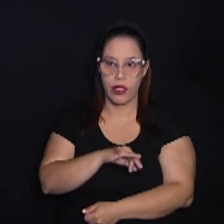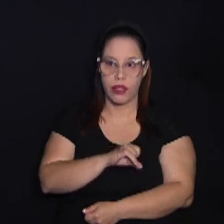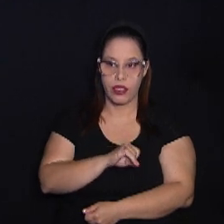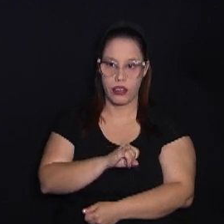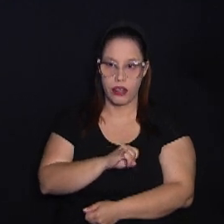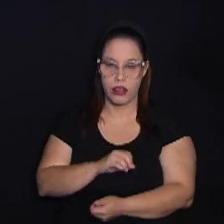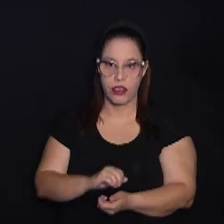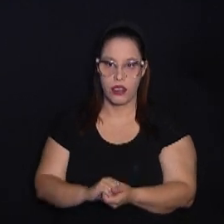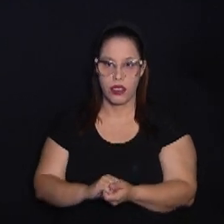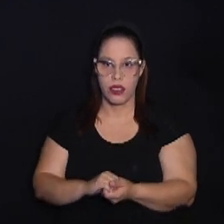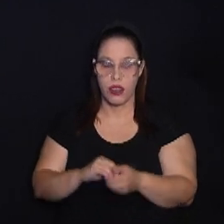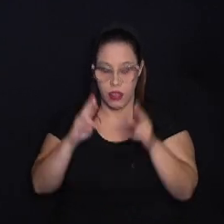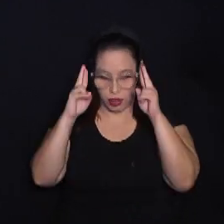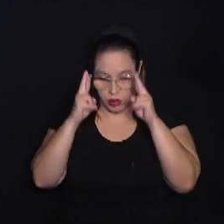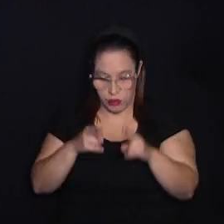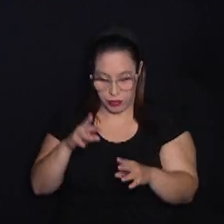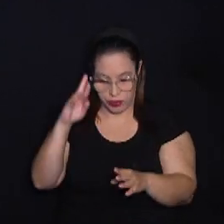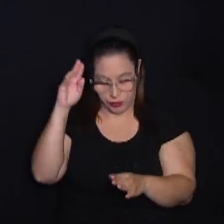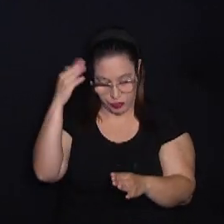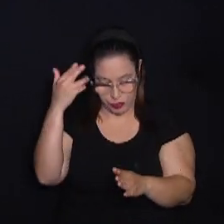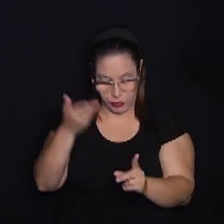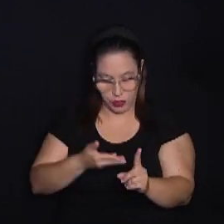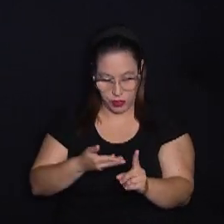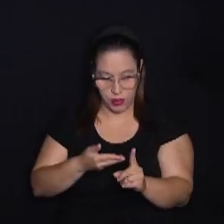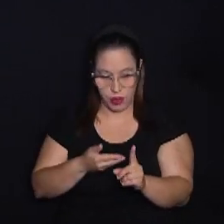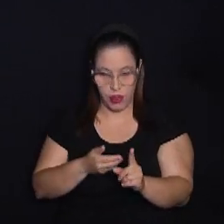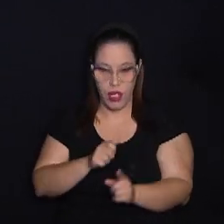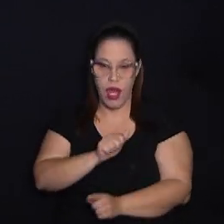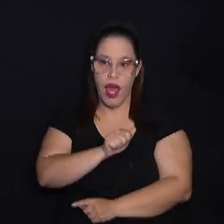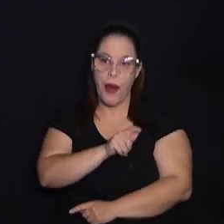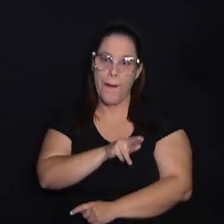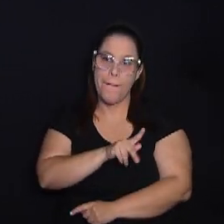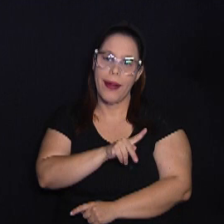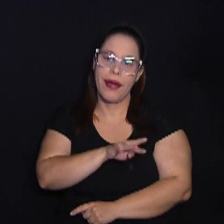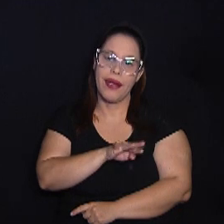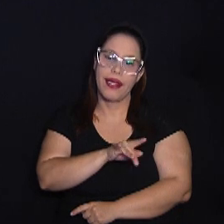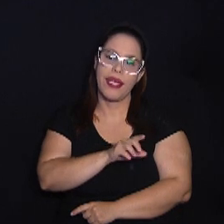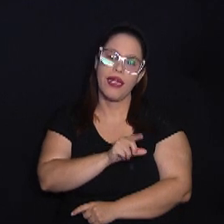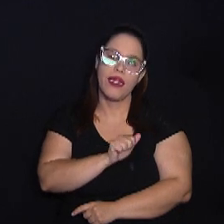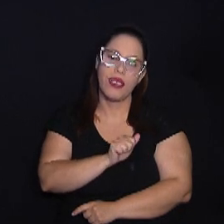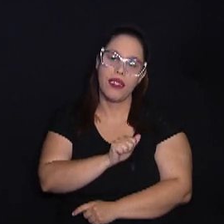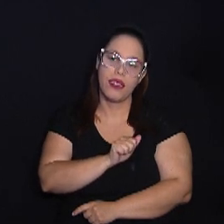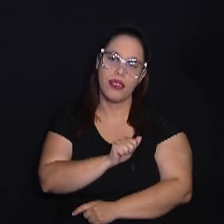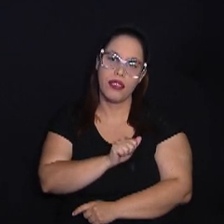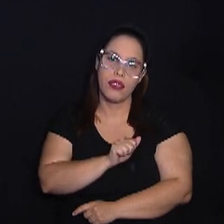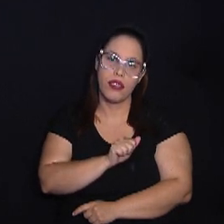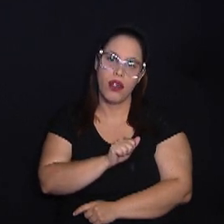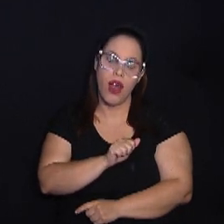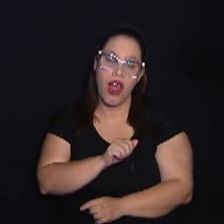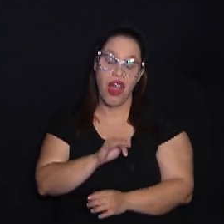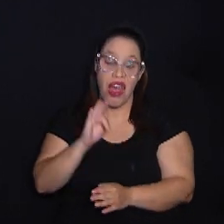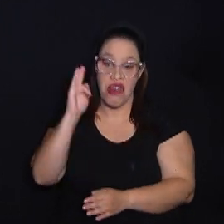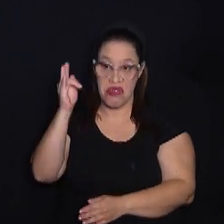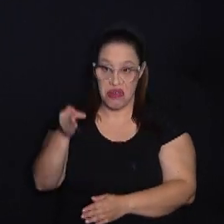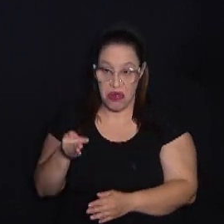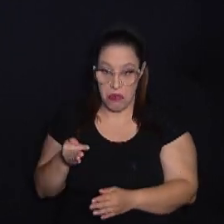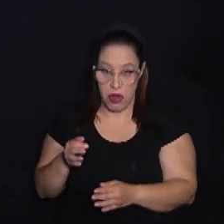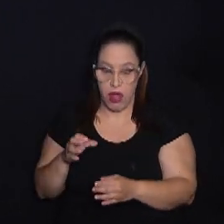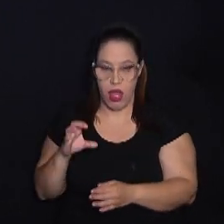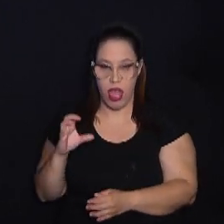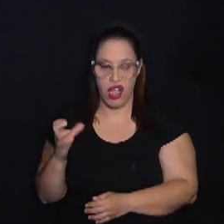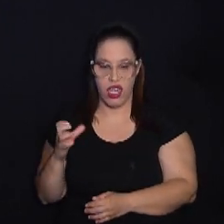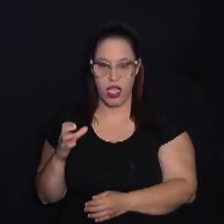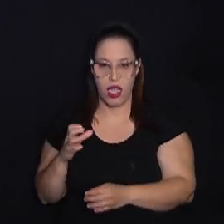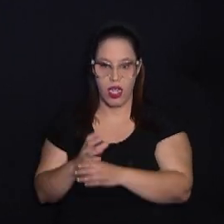homenagem. Aparecida Ramaciato Massarotti, É formada em Ciências Contábeis